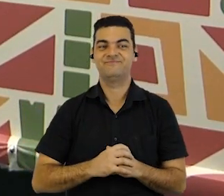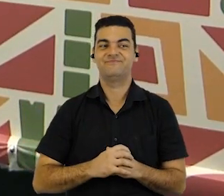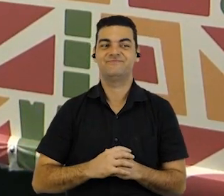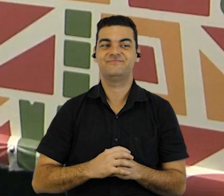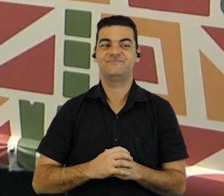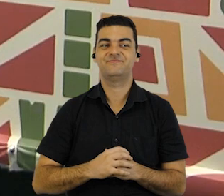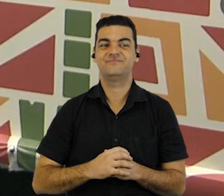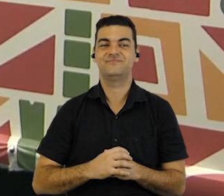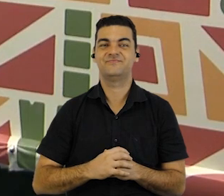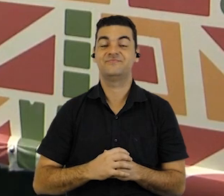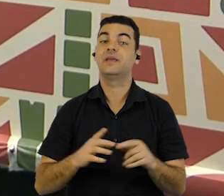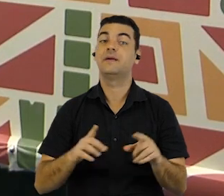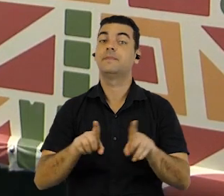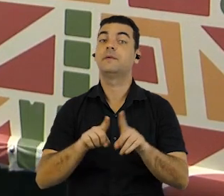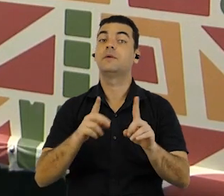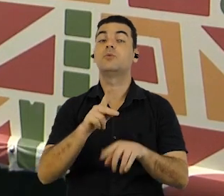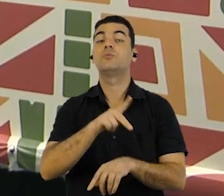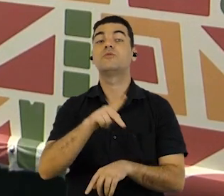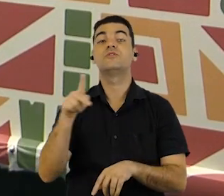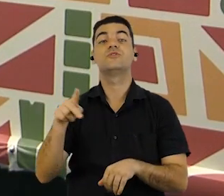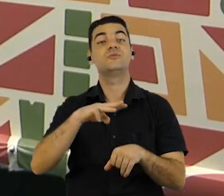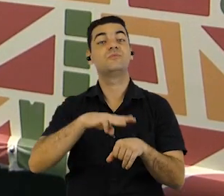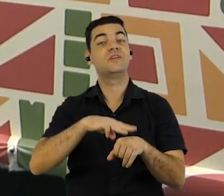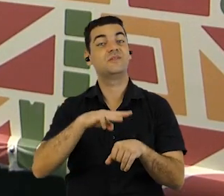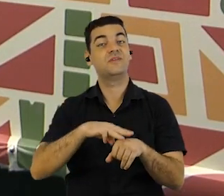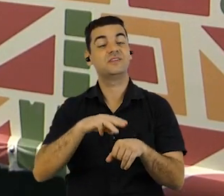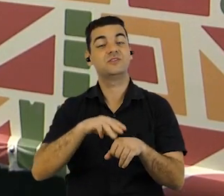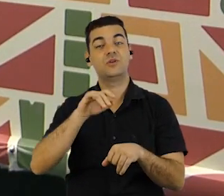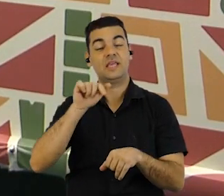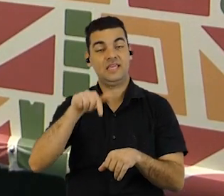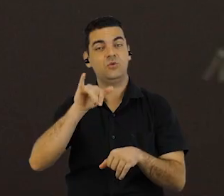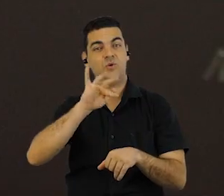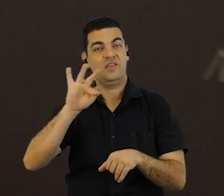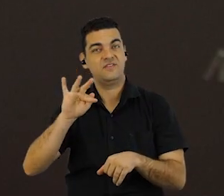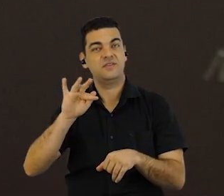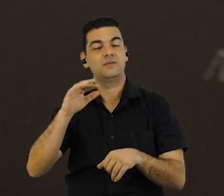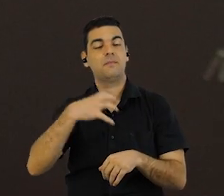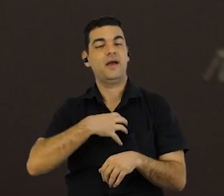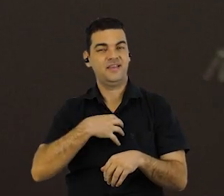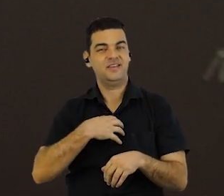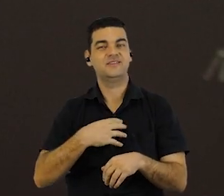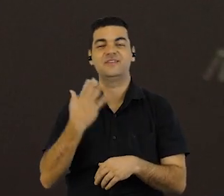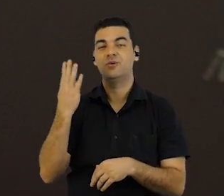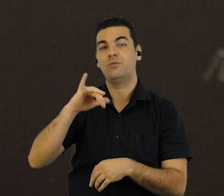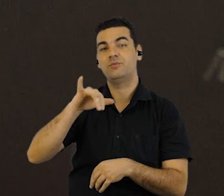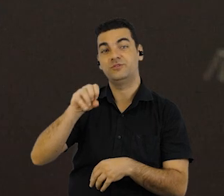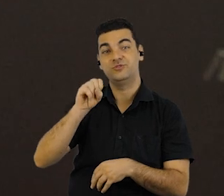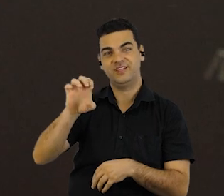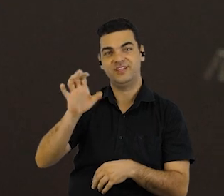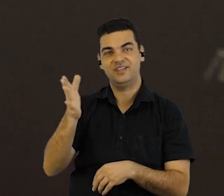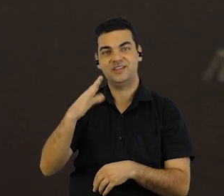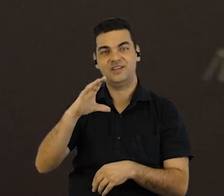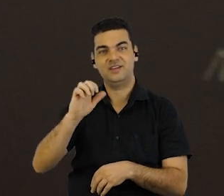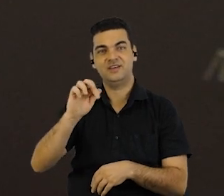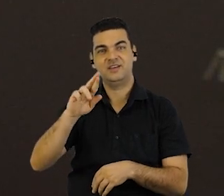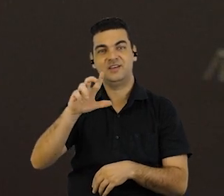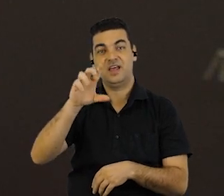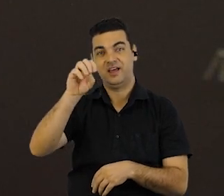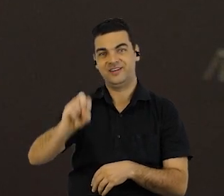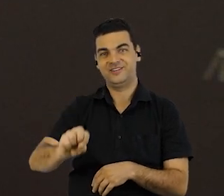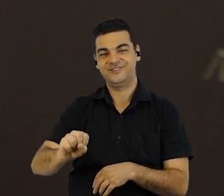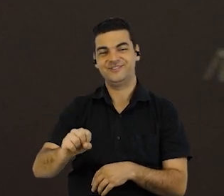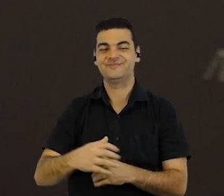e o professor de matemática do IFE baiano, José Carlos Dias.